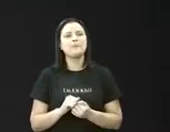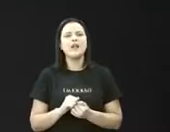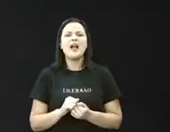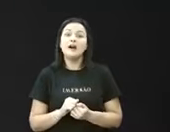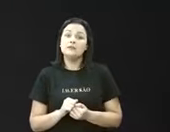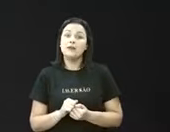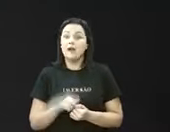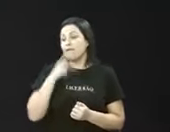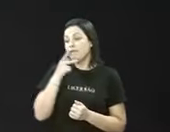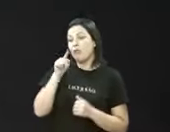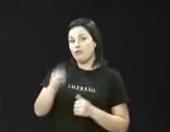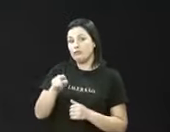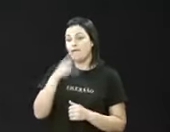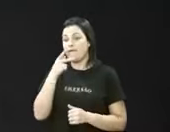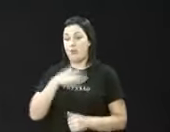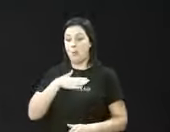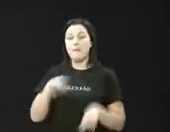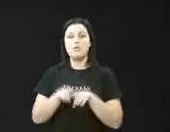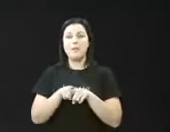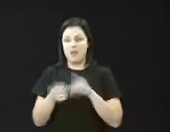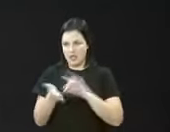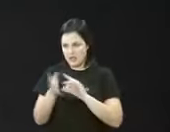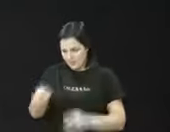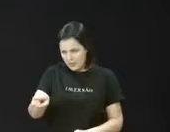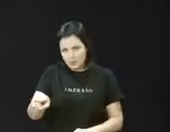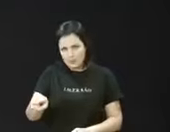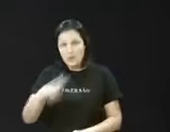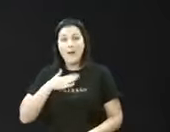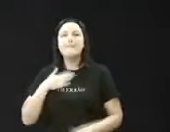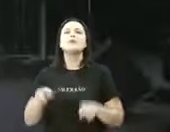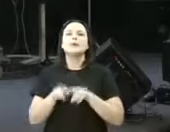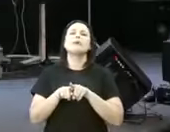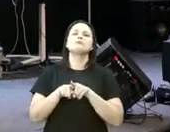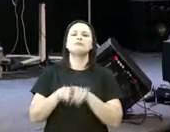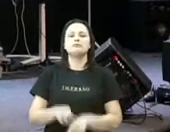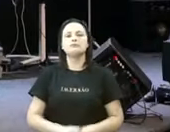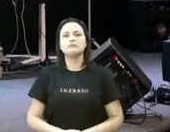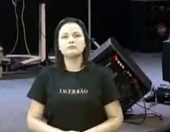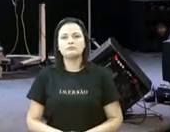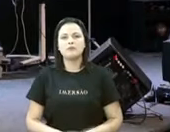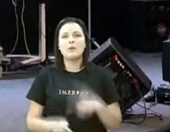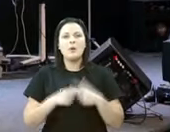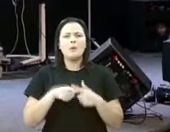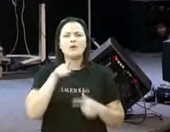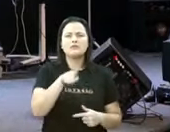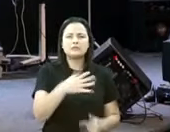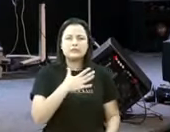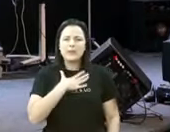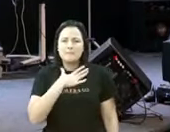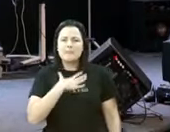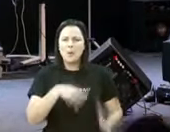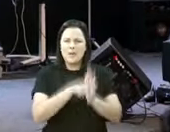É Deus dizendo: ele não é meu inimigo não, mas como ele se tornou seu inimigo, eu vou virar inimigo dele também. Porque você é meu e em você